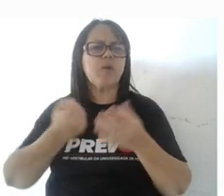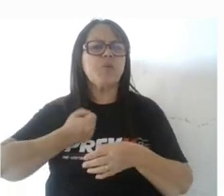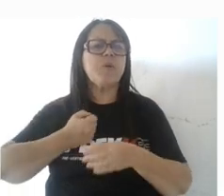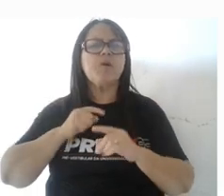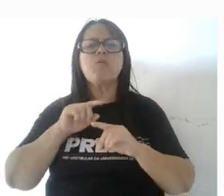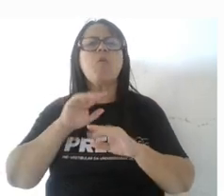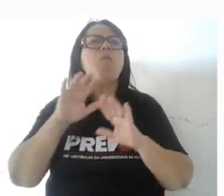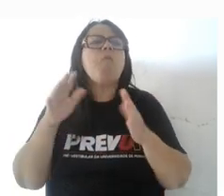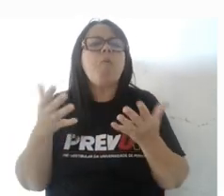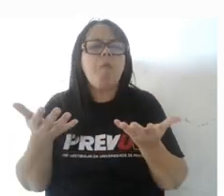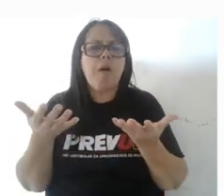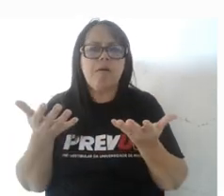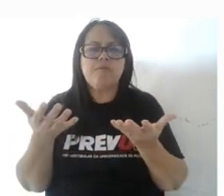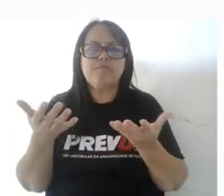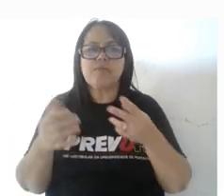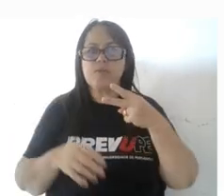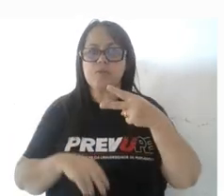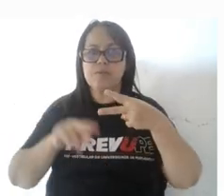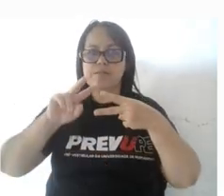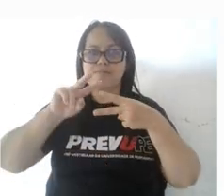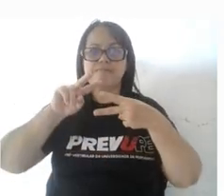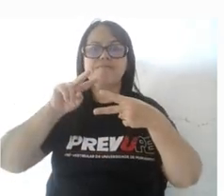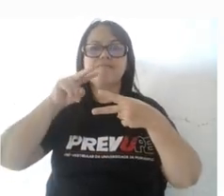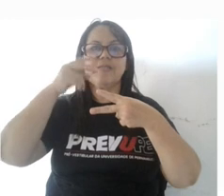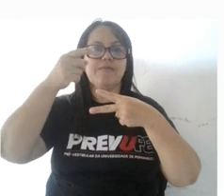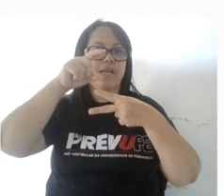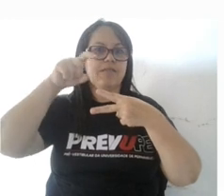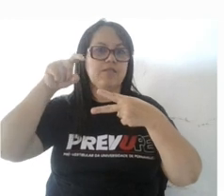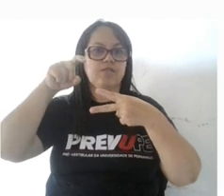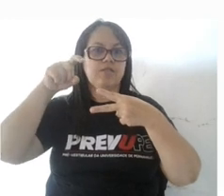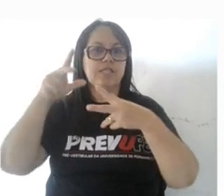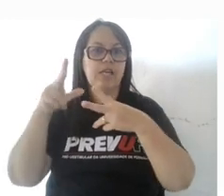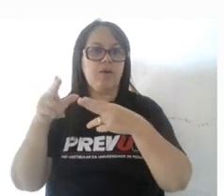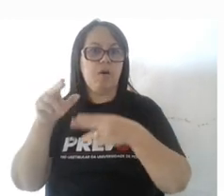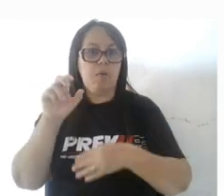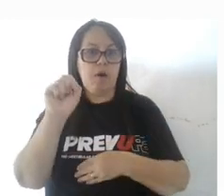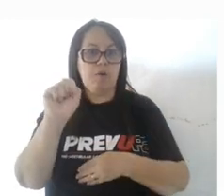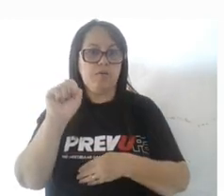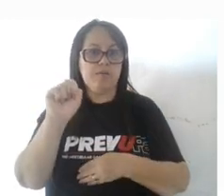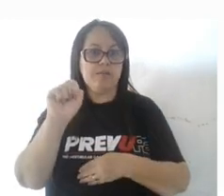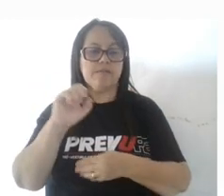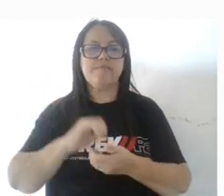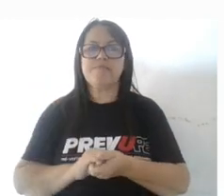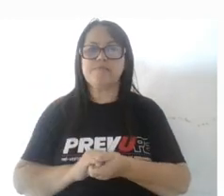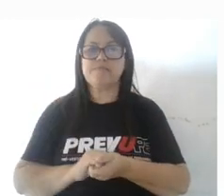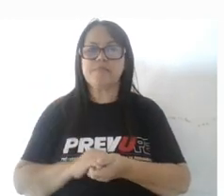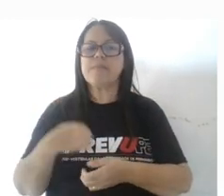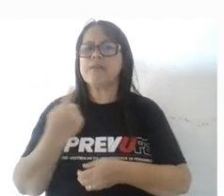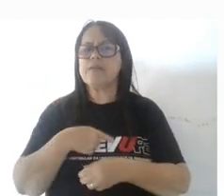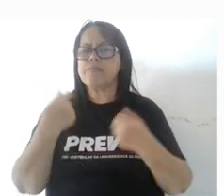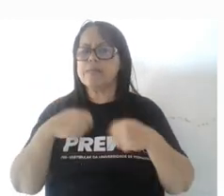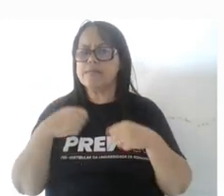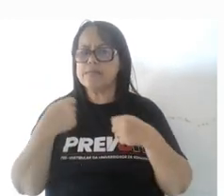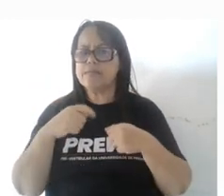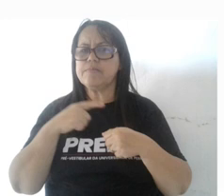número que 2 elevado a ele Vai resultar em o então aqui nós precisamos